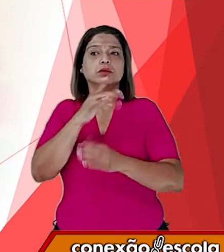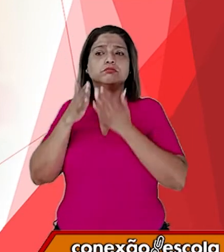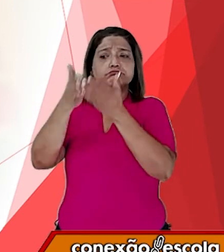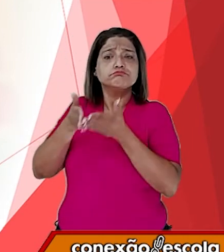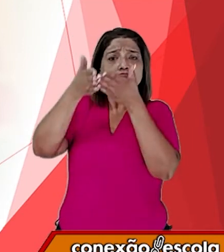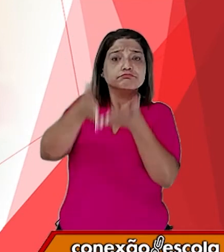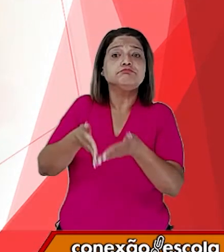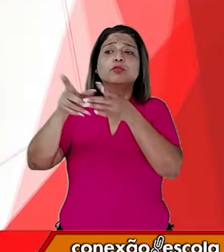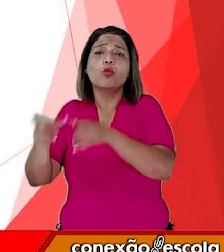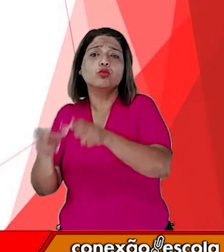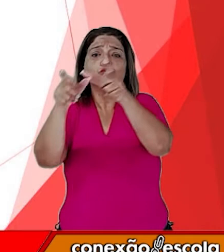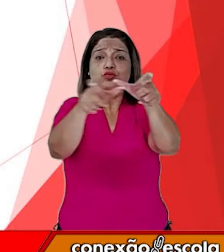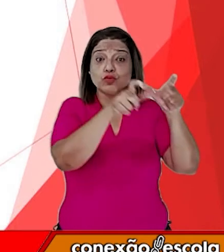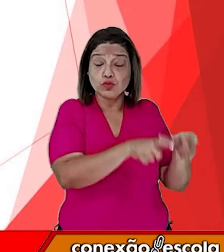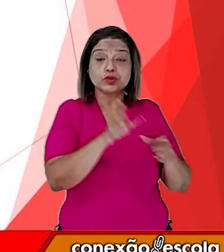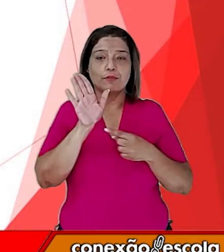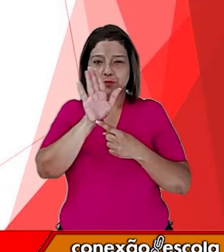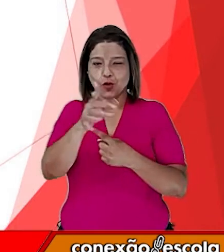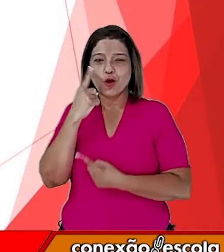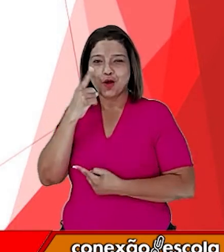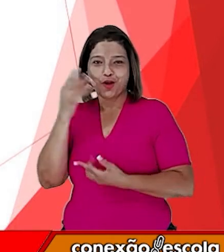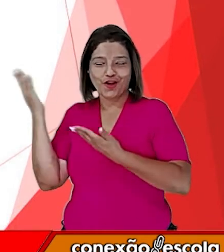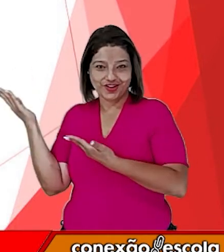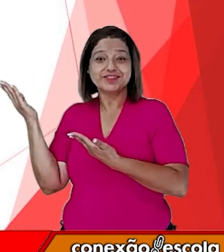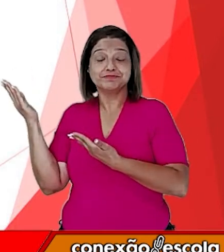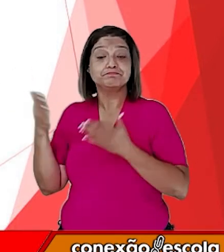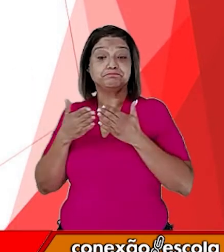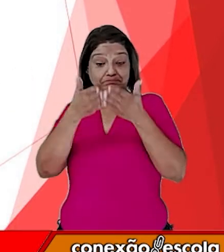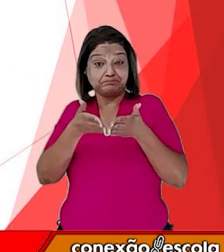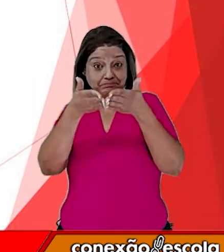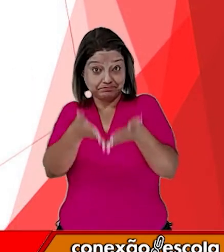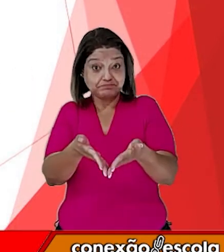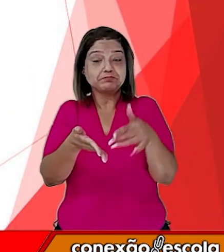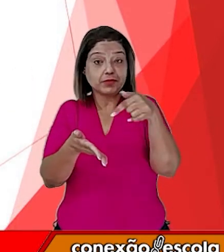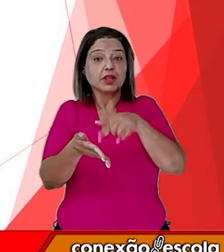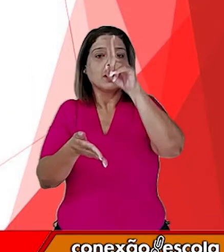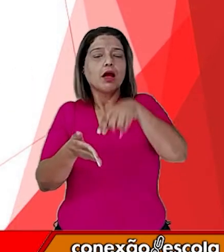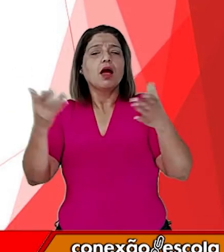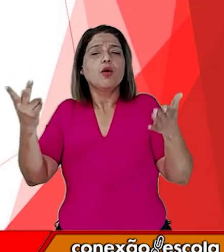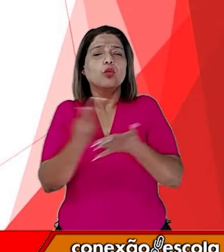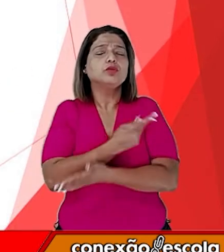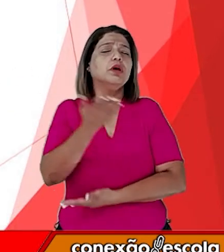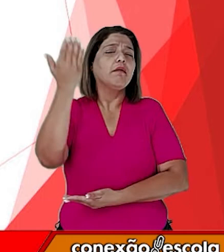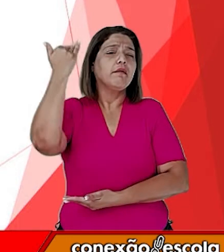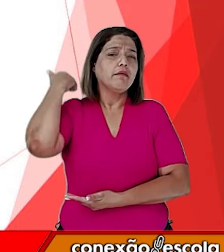imagem do navio. A criação da Rosa dos Ventos aconteceu na Grécia